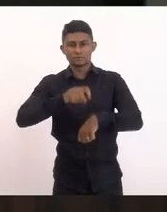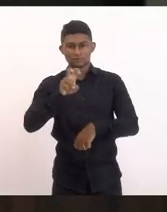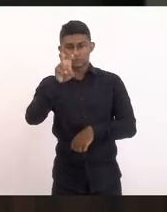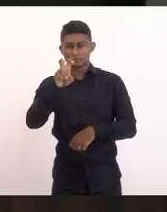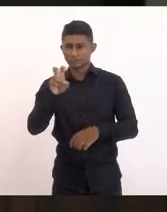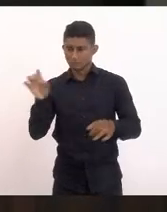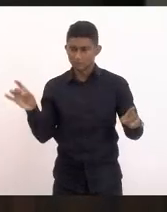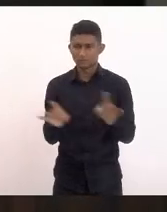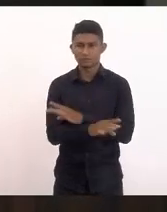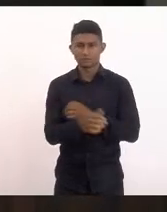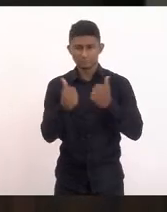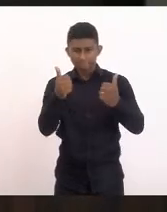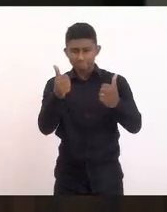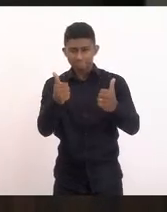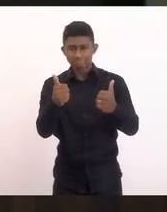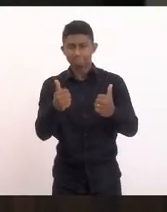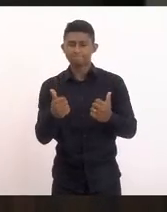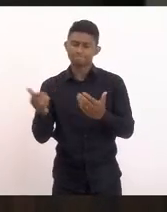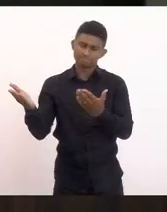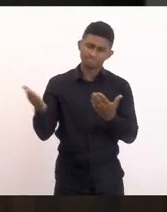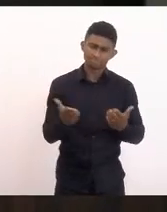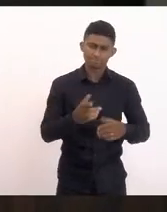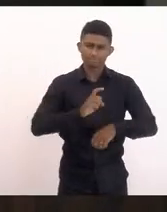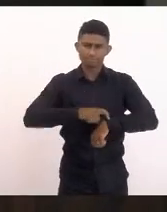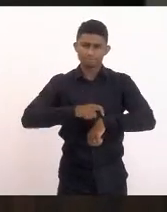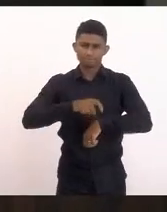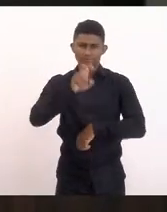bom? Vossa Excelência dispõe de 5 minutos.